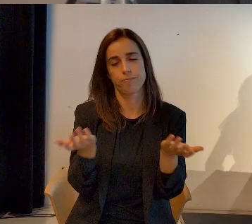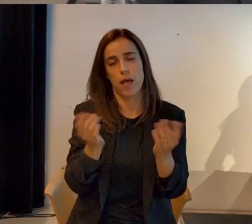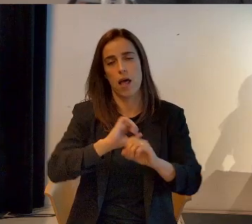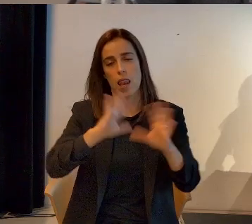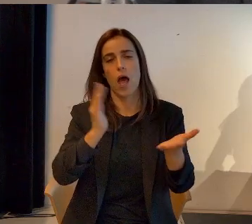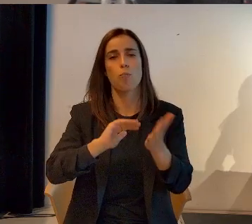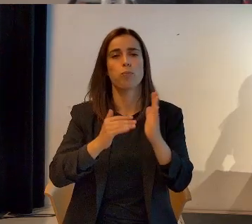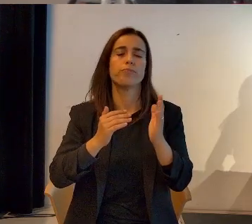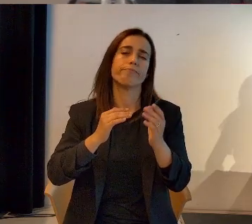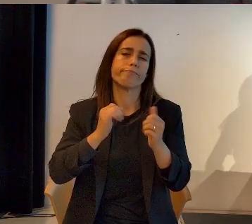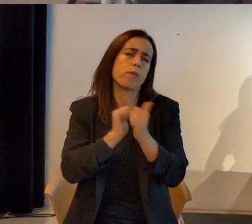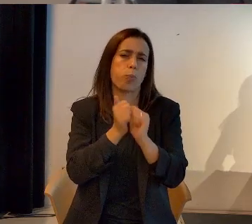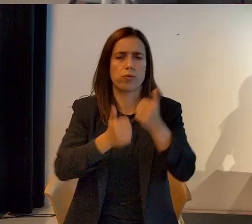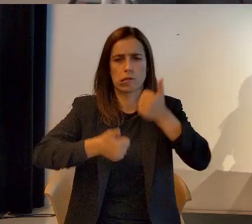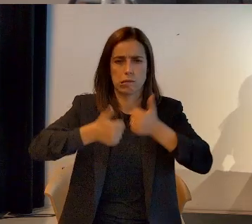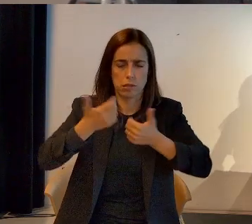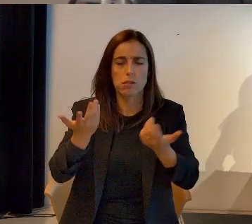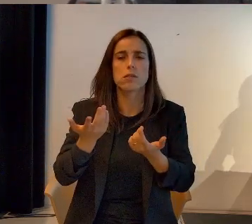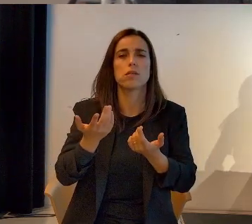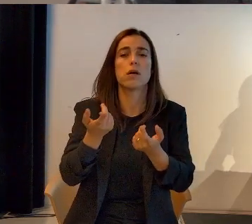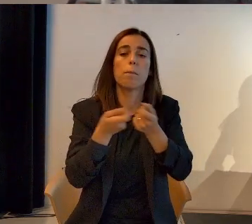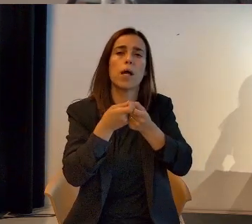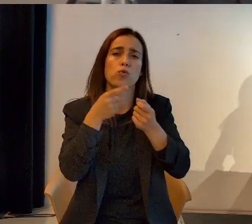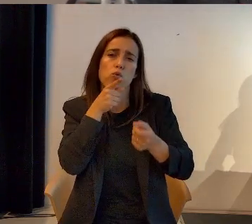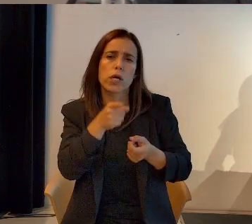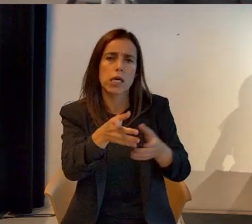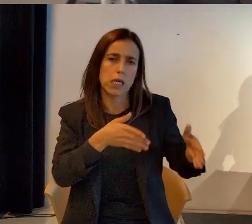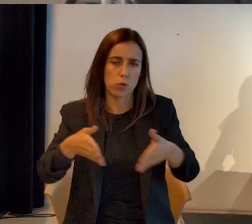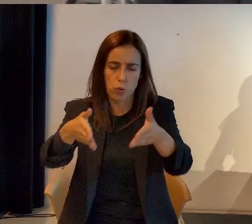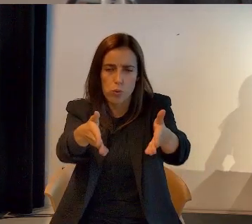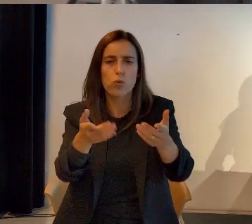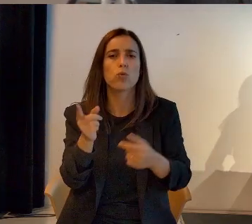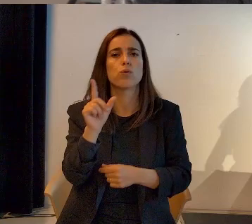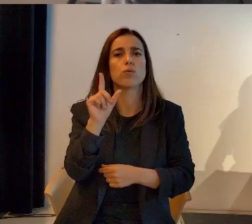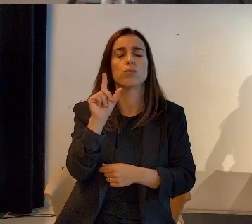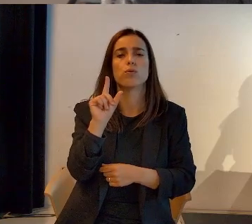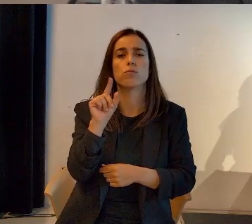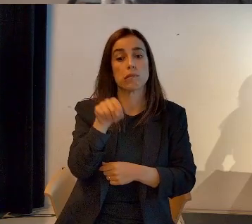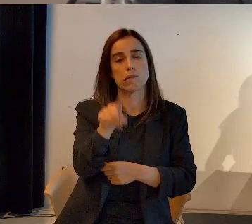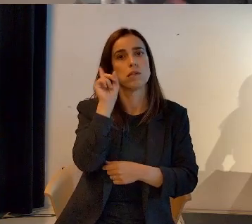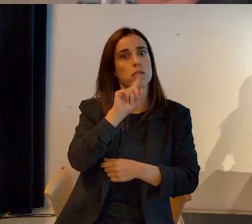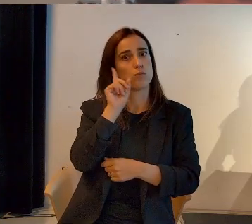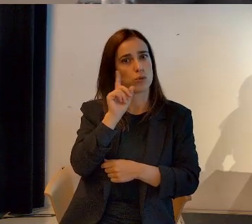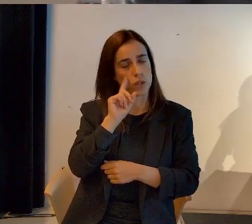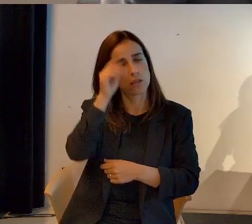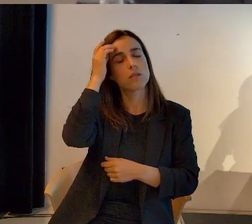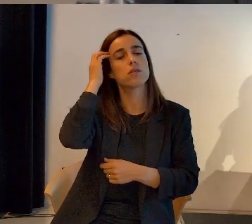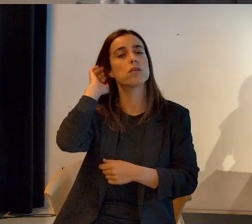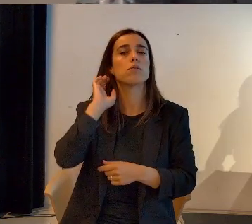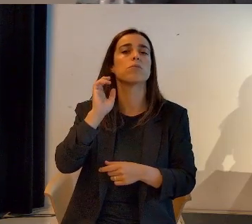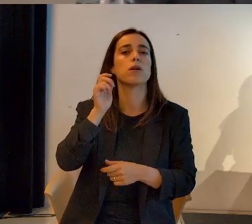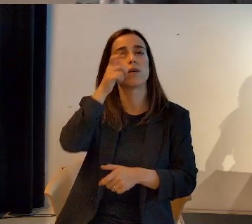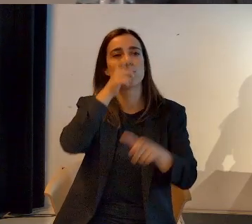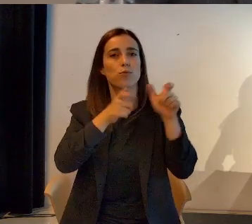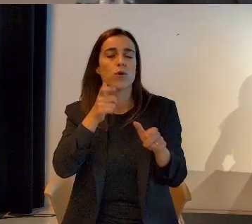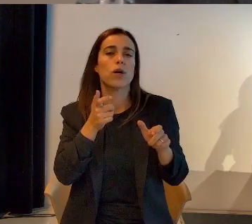provas desportivas, algumas delas feitas junto ao Rio, que serão também um fator importante de trazer e captar todas